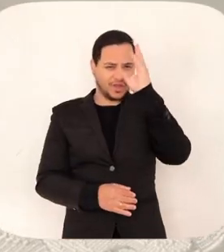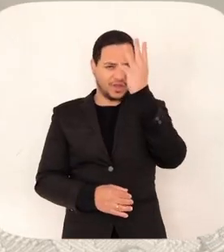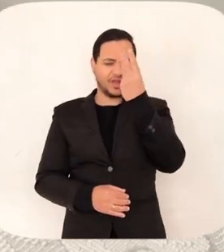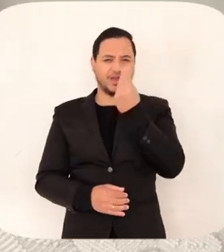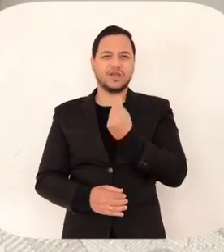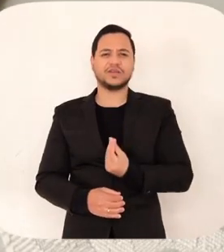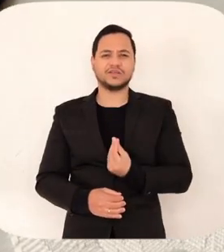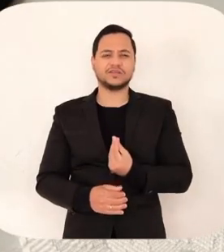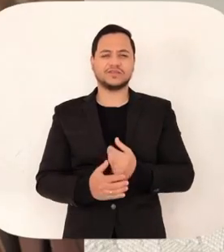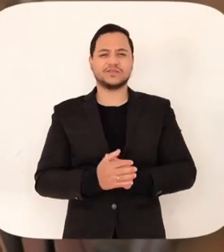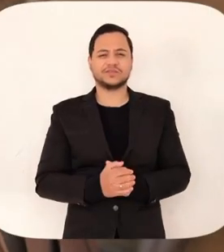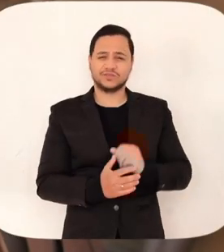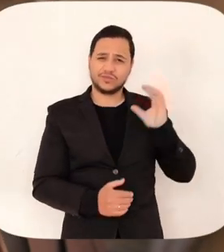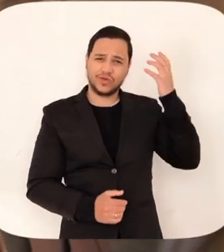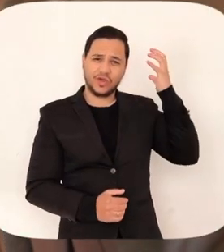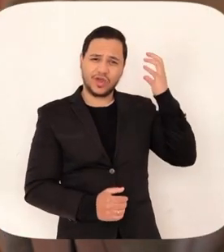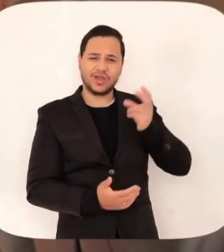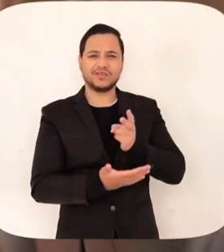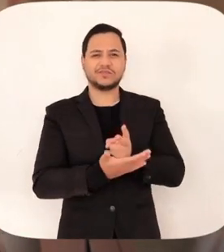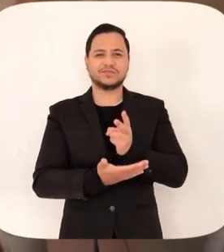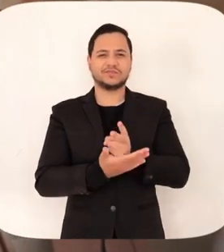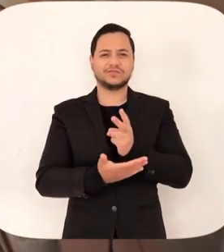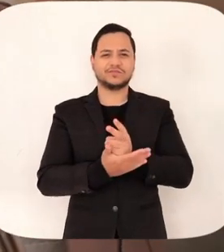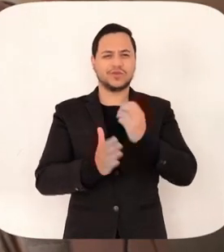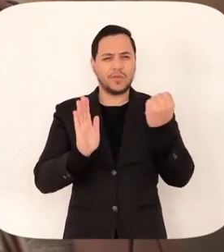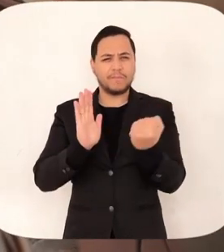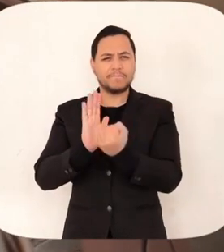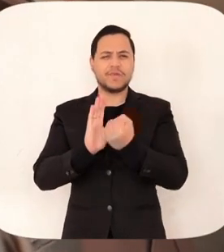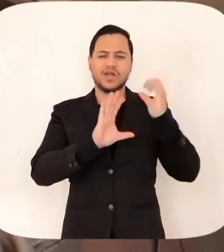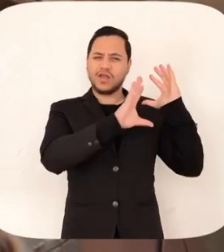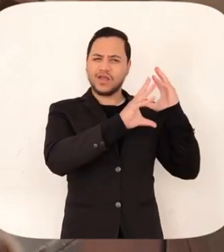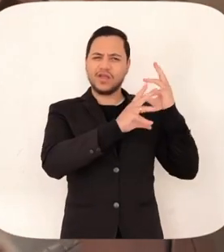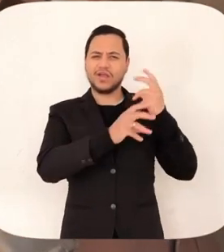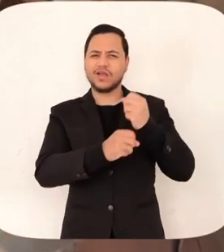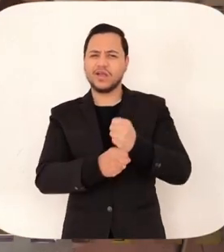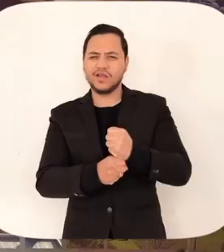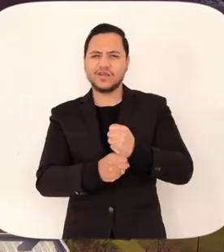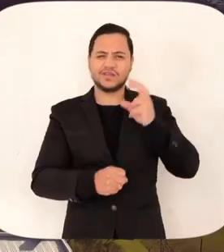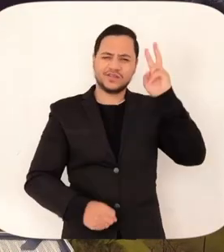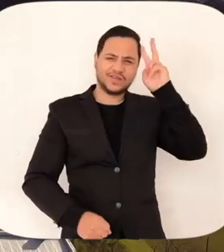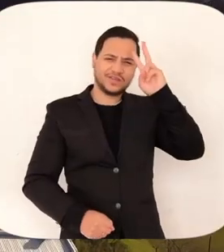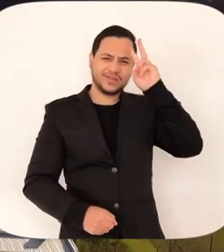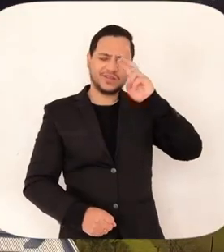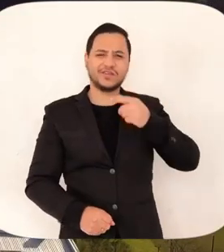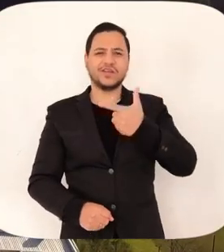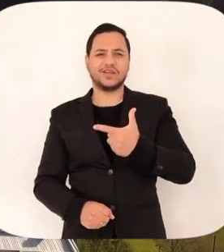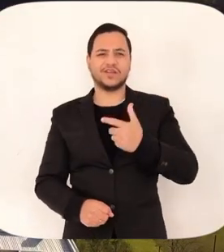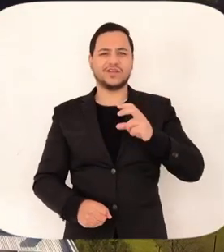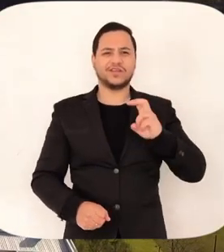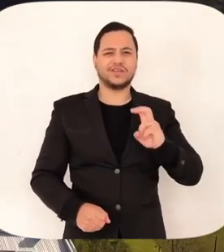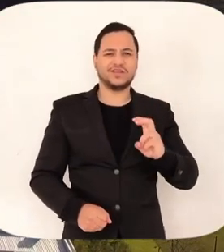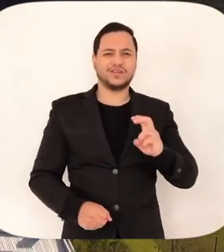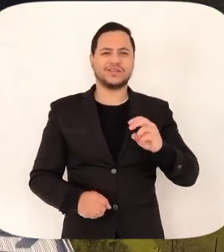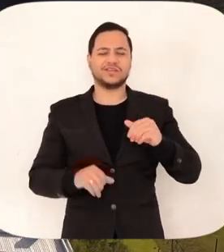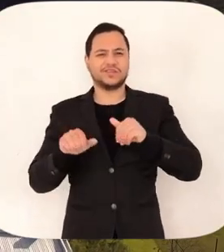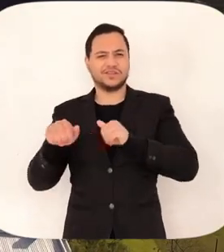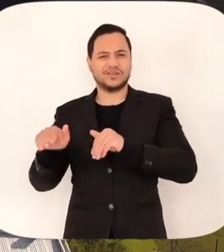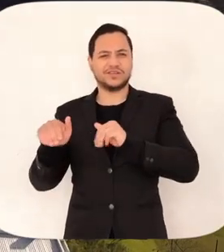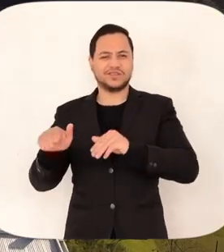credibilidade e a espiritualidade. O rádio ficará para sempre marcado na história. 25 de